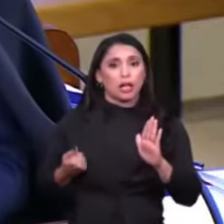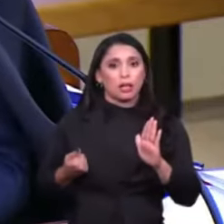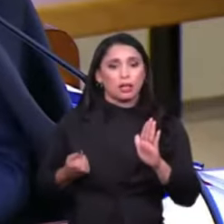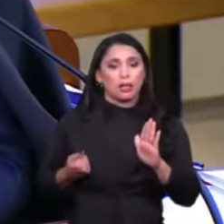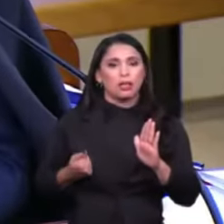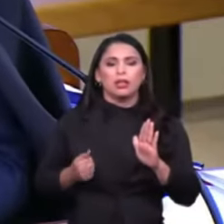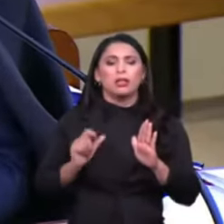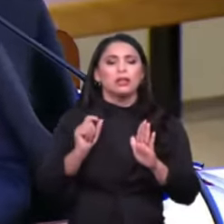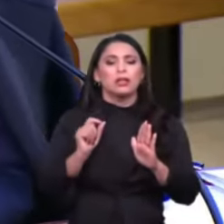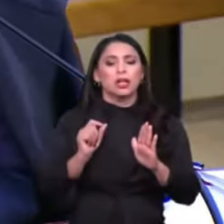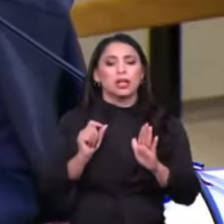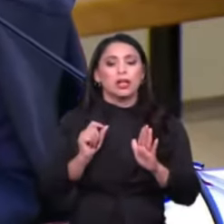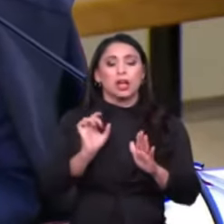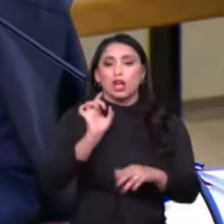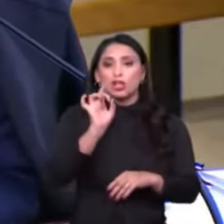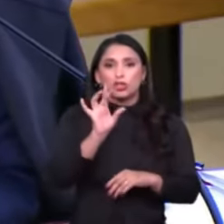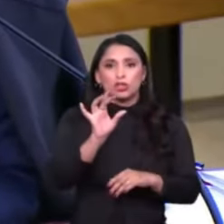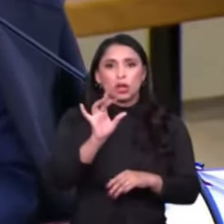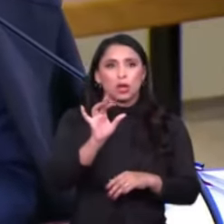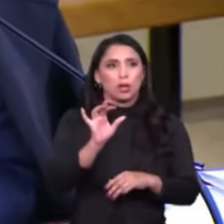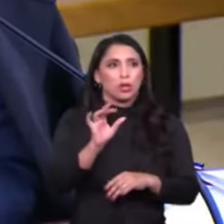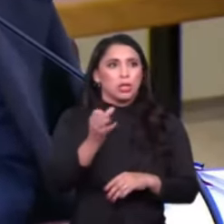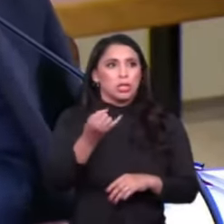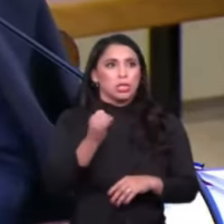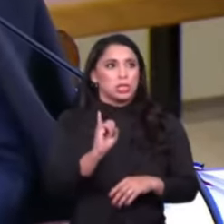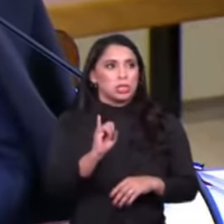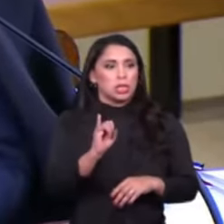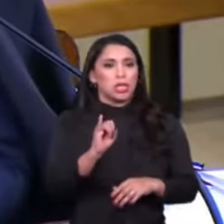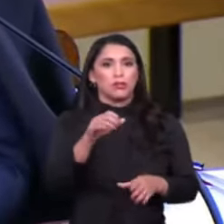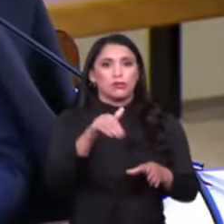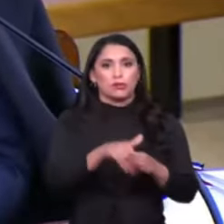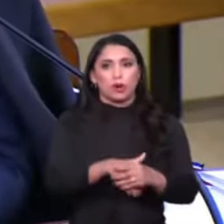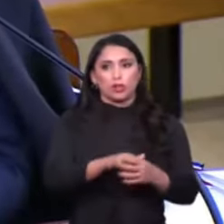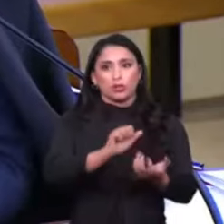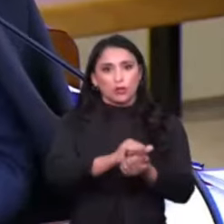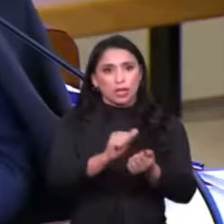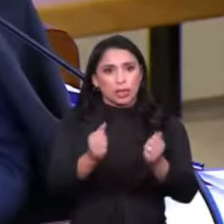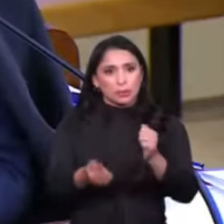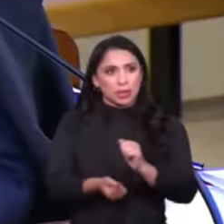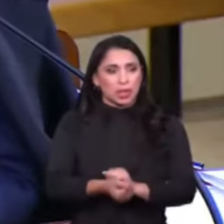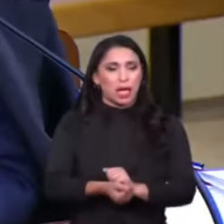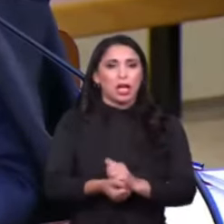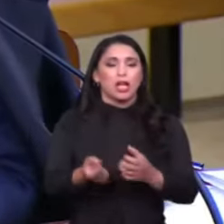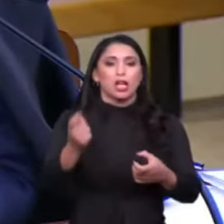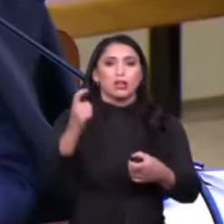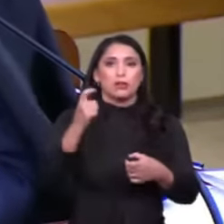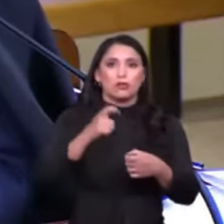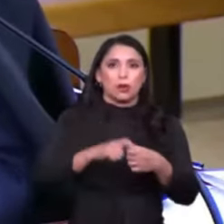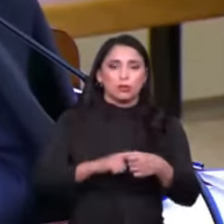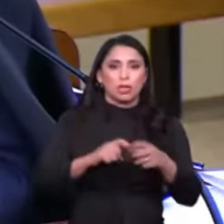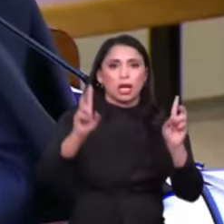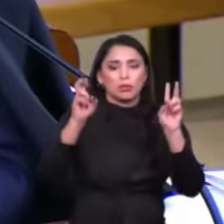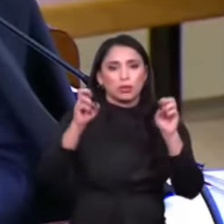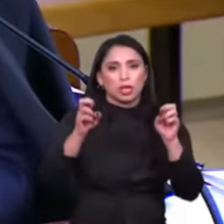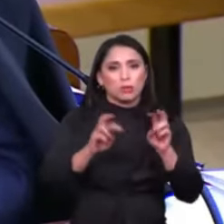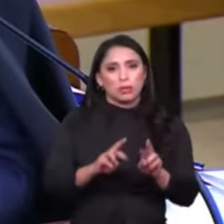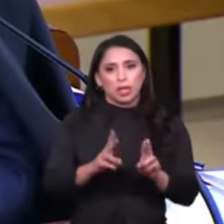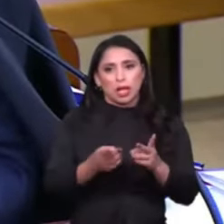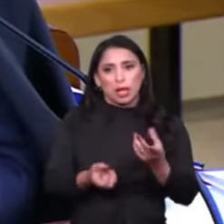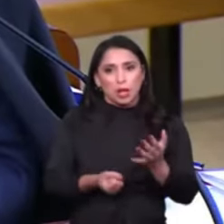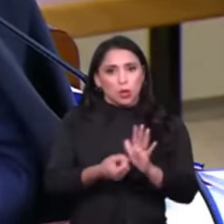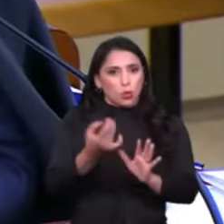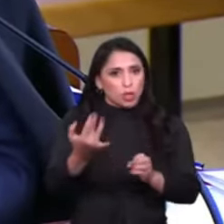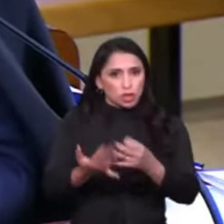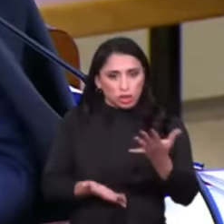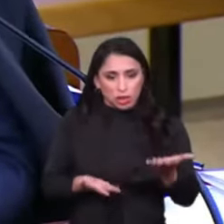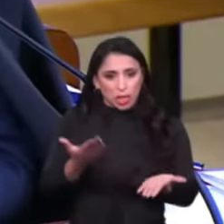Que salvo se houver um reajuste de votos e nós só formos debater a questão da quantidade para diferenciar,